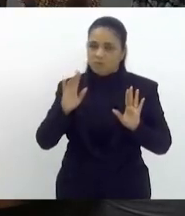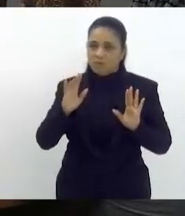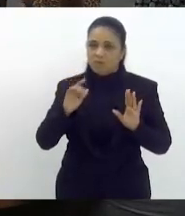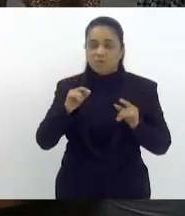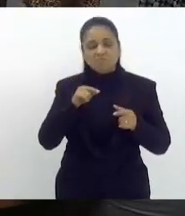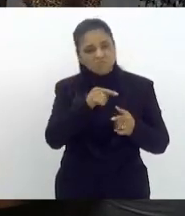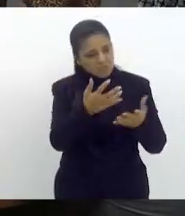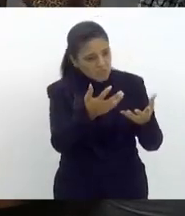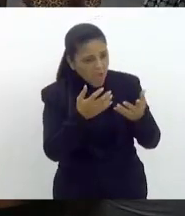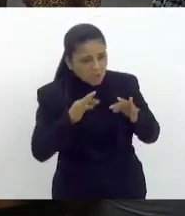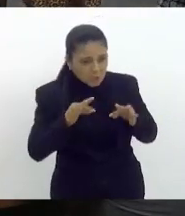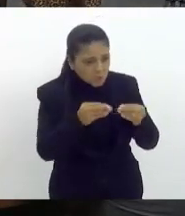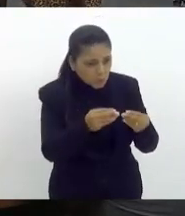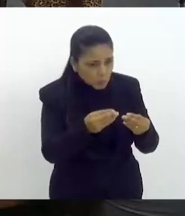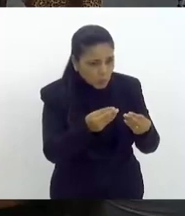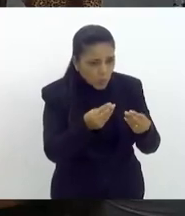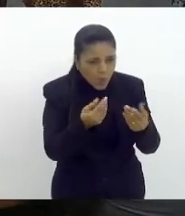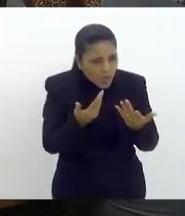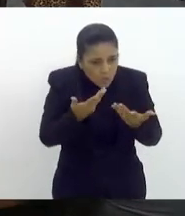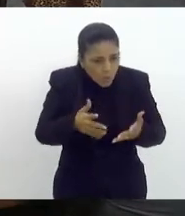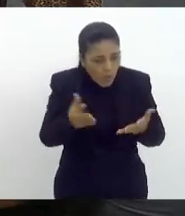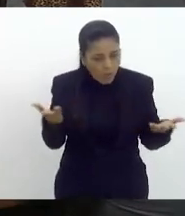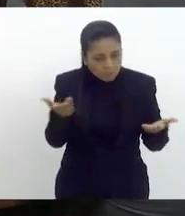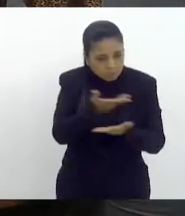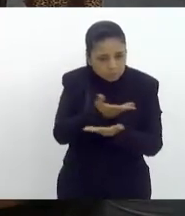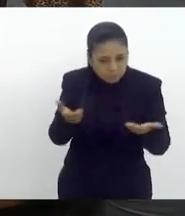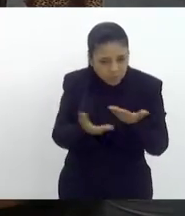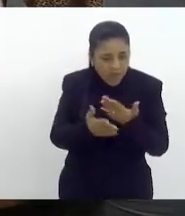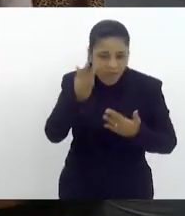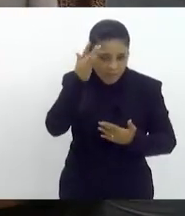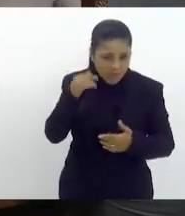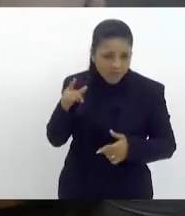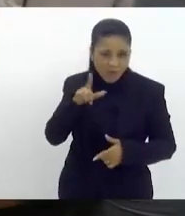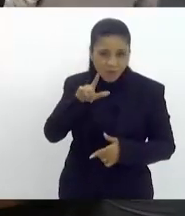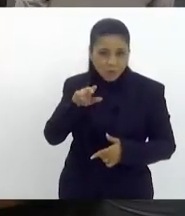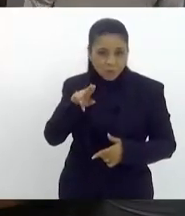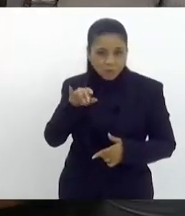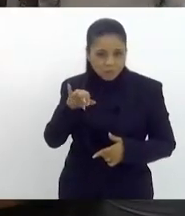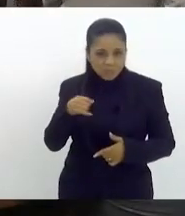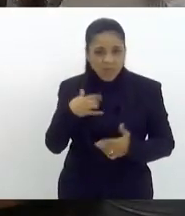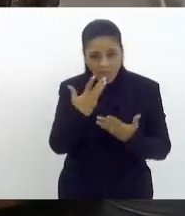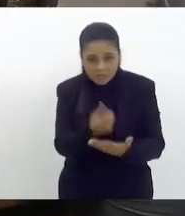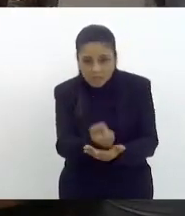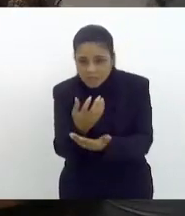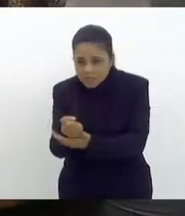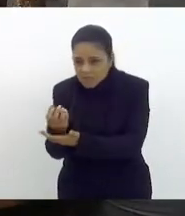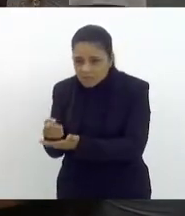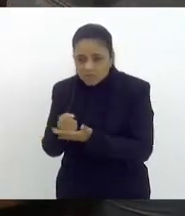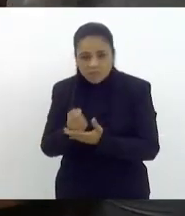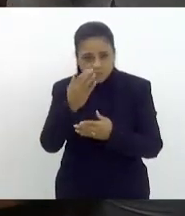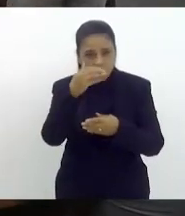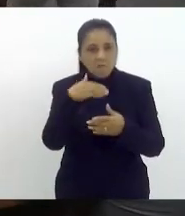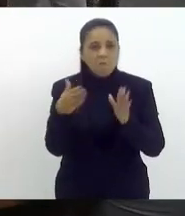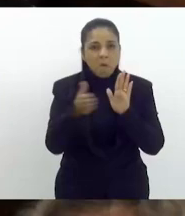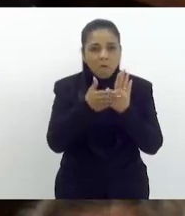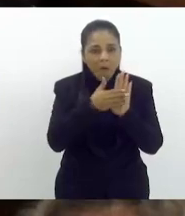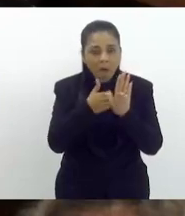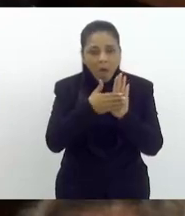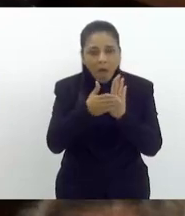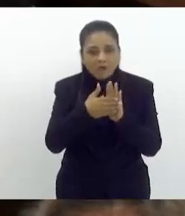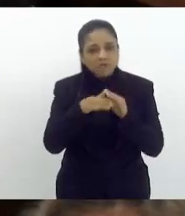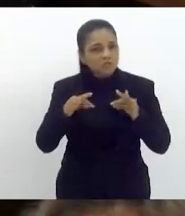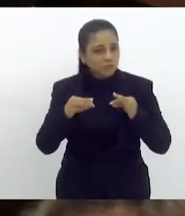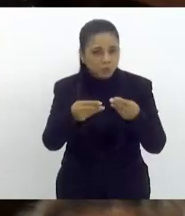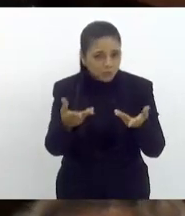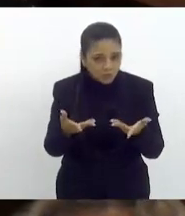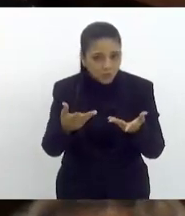me fazer uma contrapartida de nada vocês querem que amanhã a Lucinha fique aqui aceitando a aprovação dos projetos